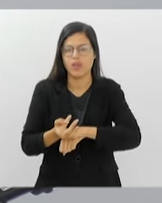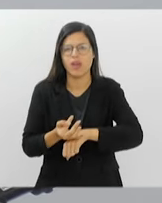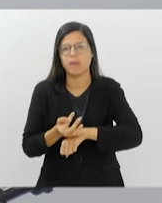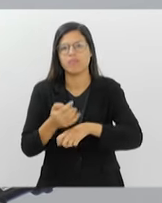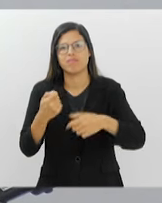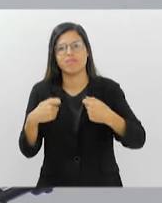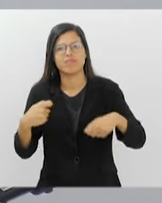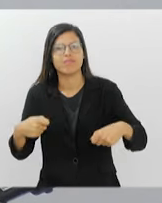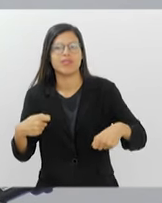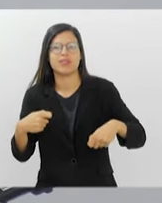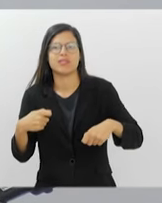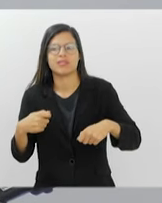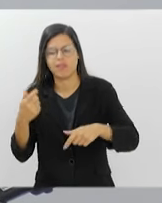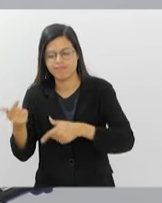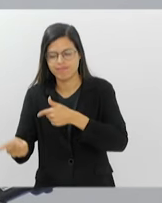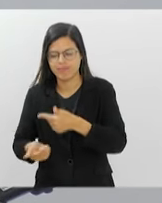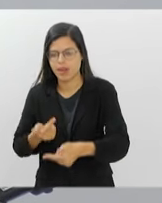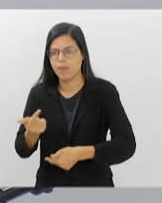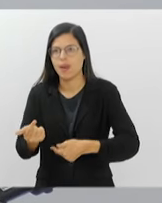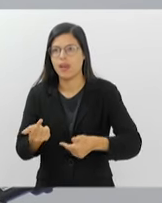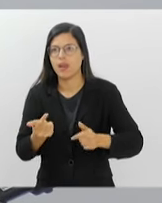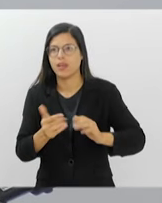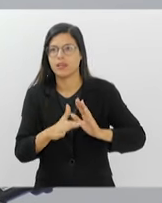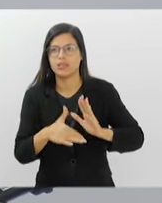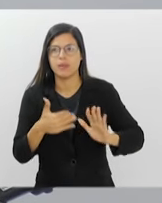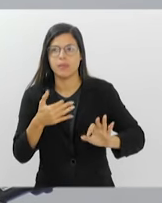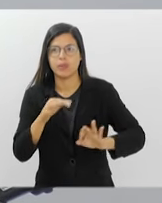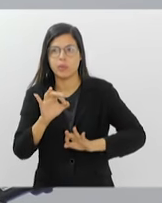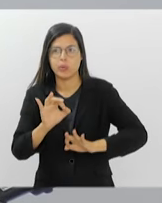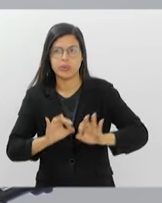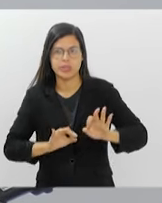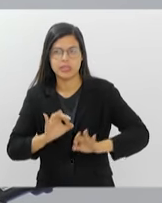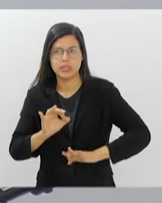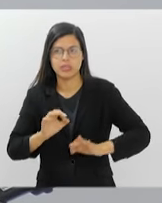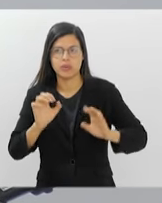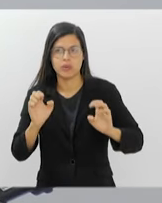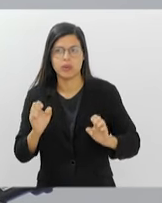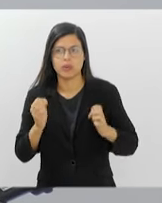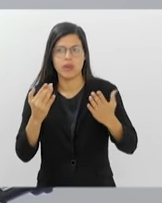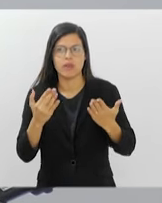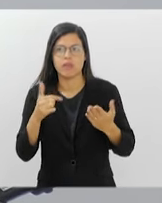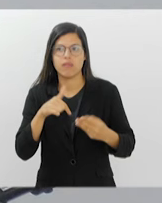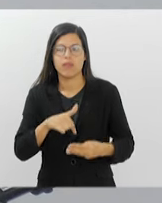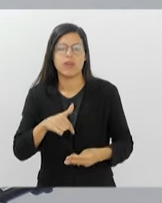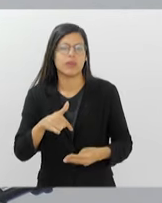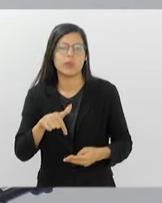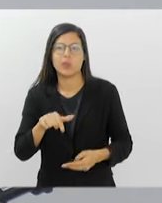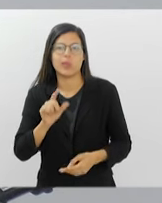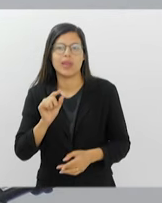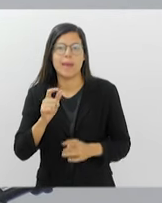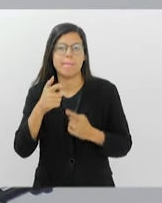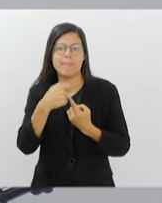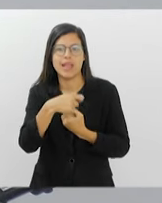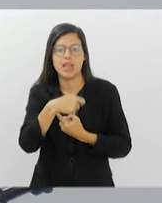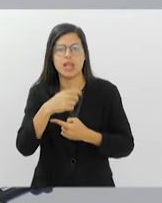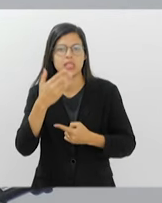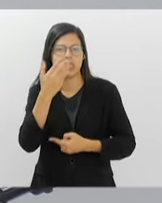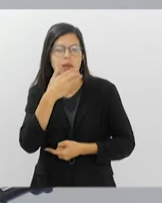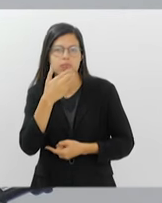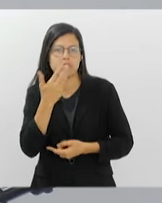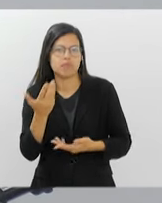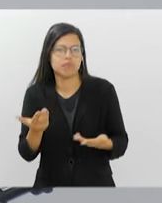Estado E aí recebe da organização do evento uma migalha de um saquinho lá com uma banana uma maçã e um biscoito